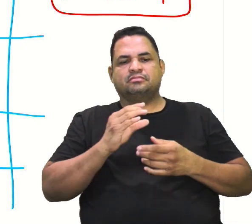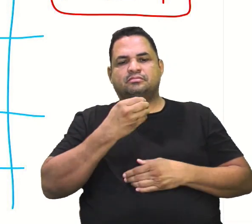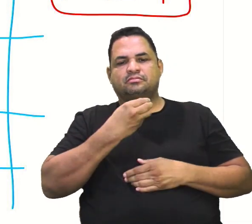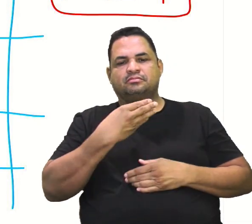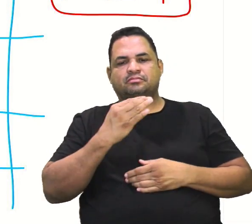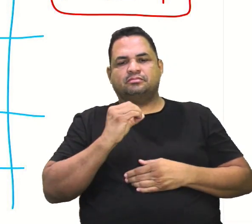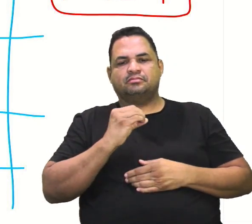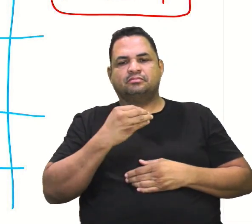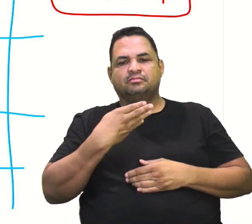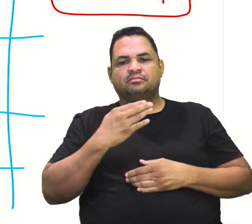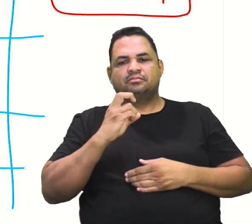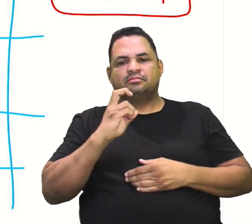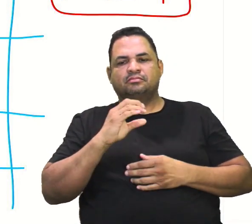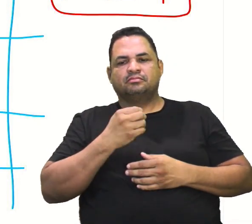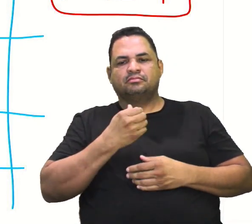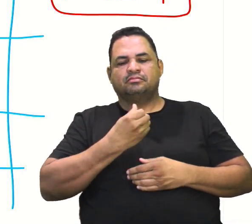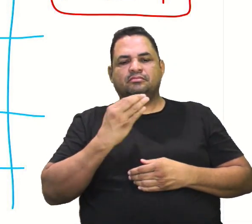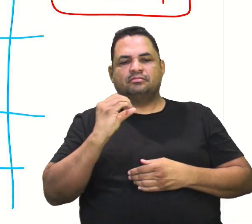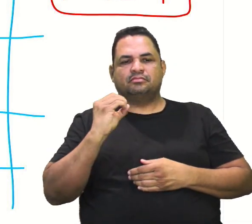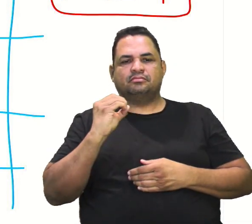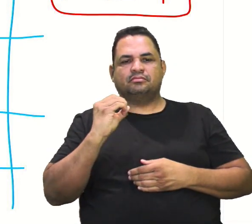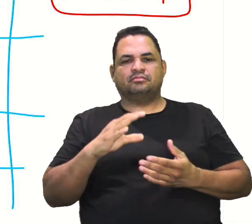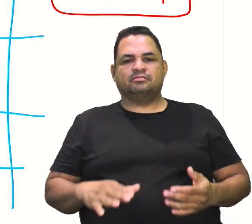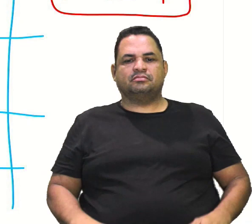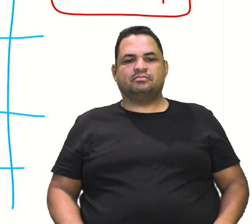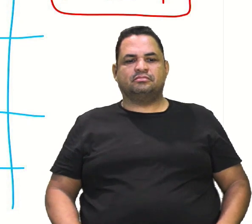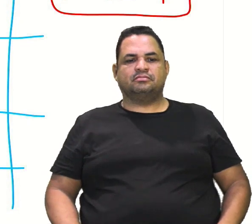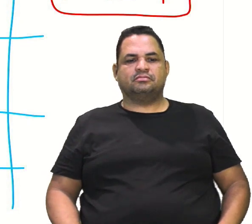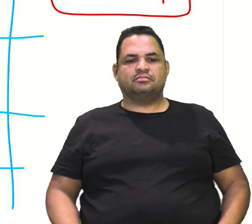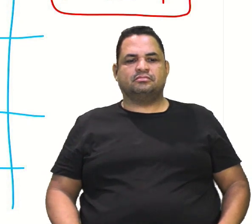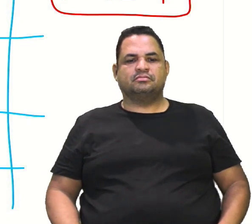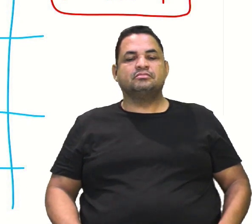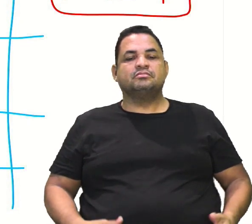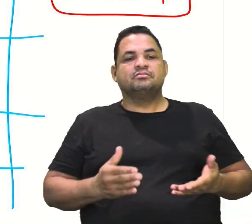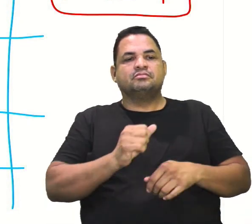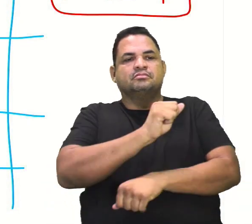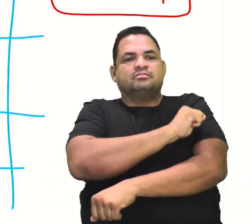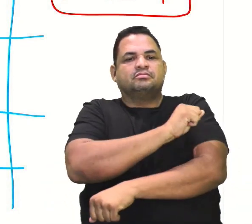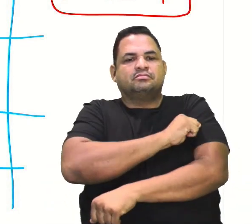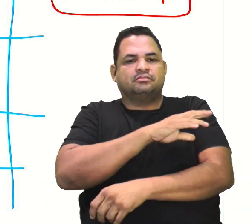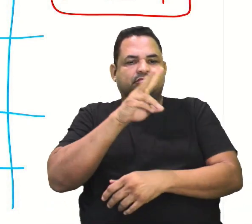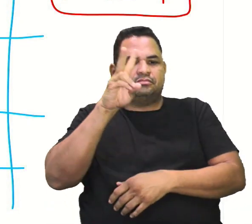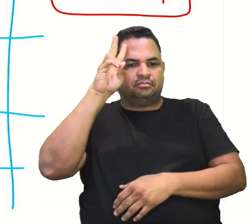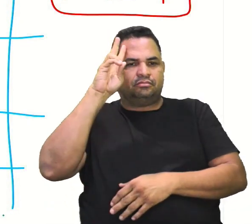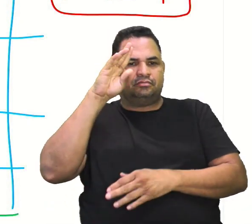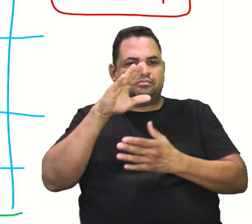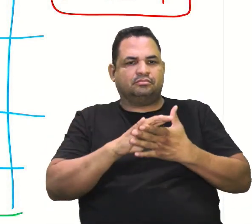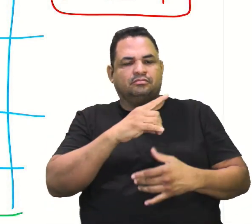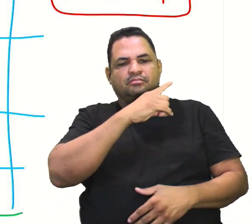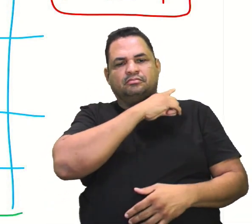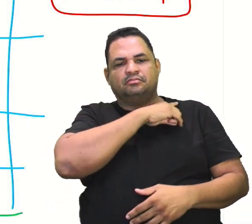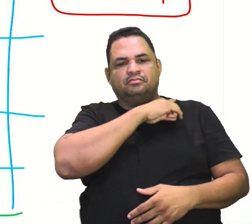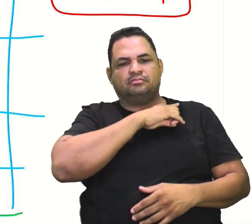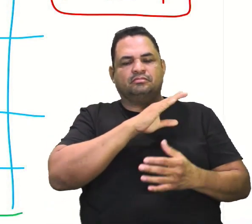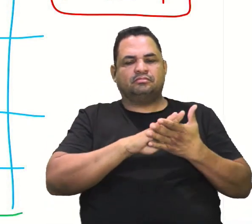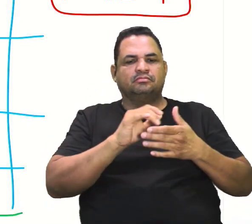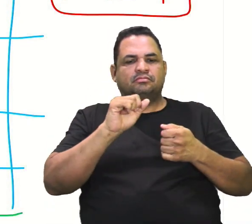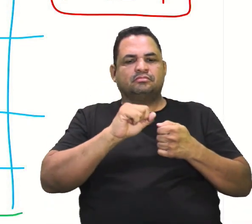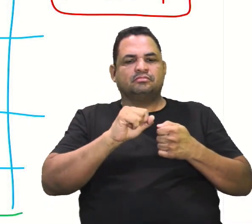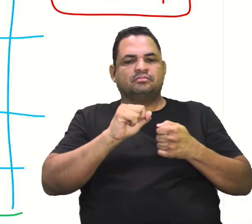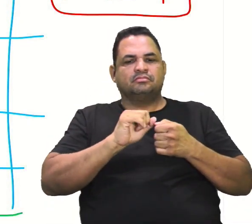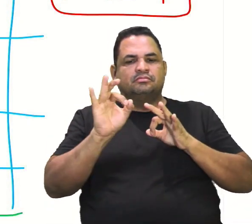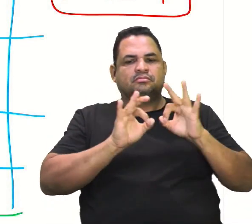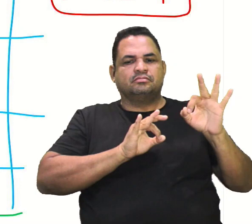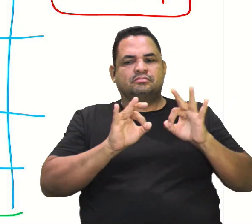o 30, o 45 e o 60. E aí, para a galera que tá lembrando aí lá do primeiro ano, a gente fez